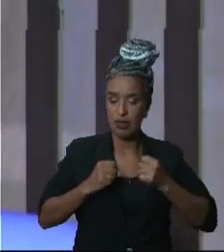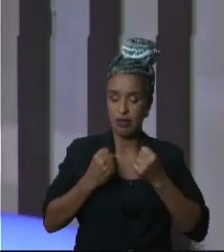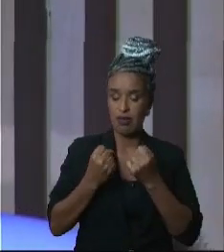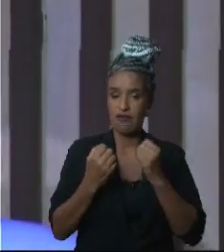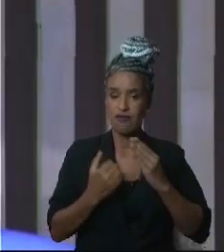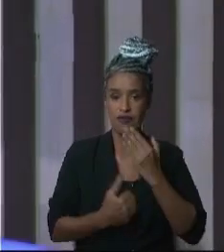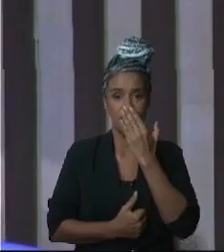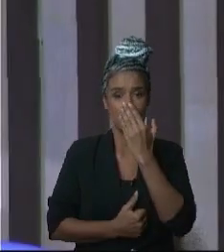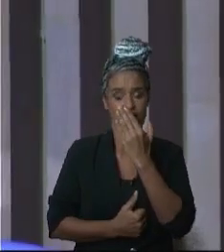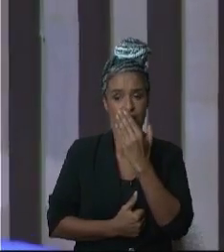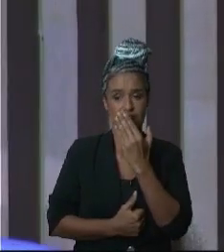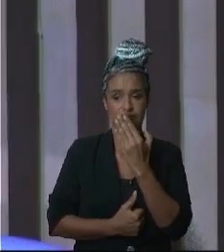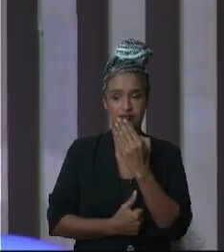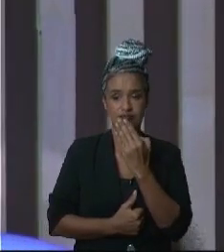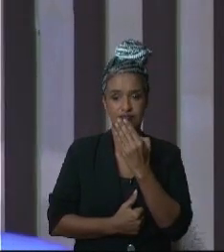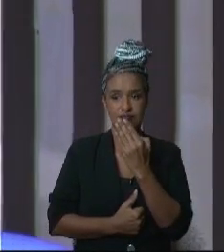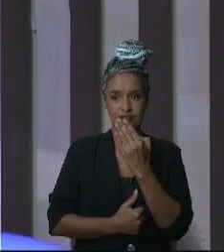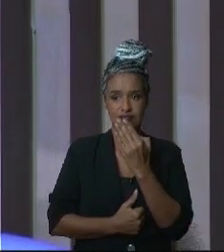desafios